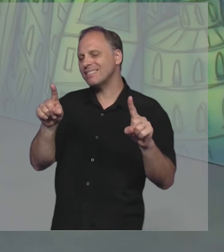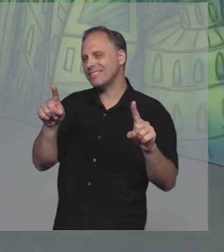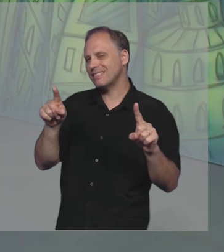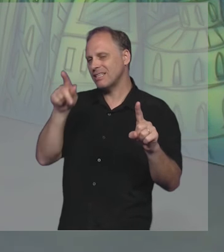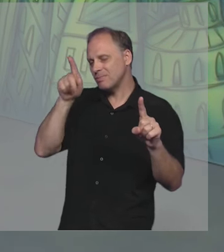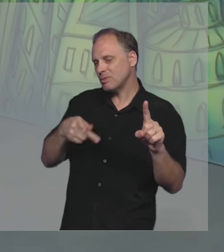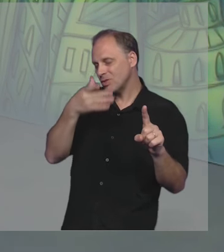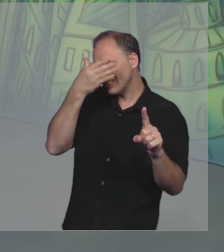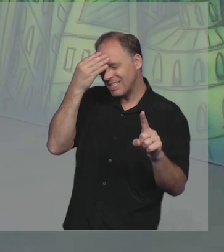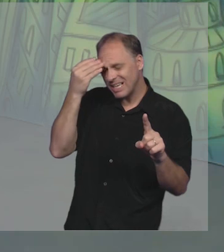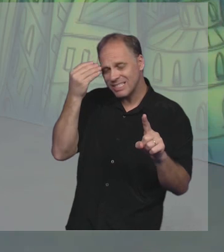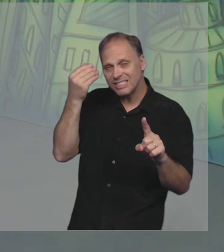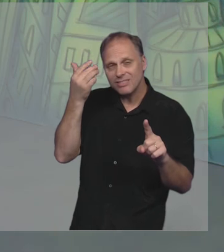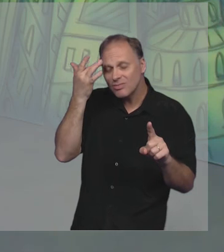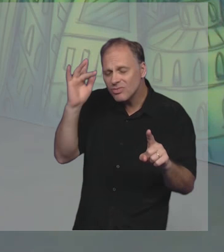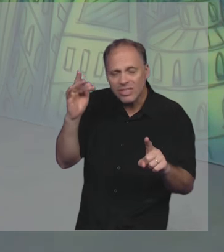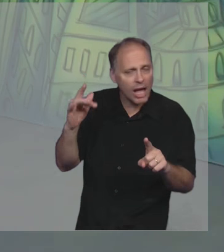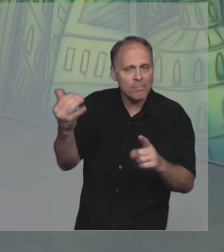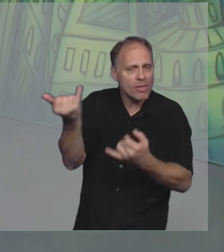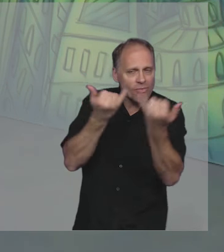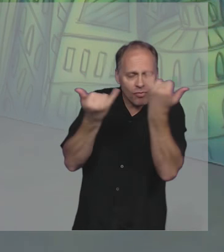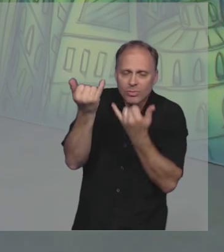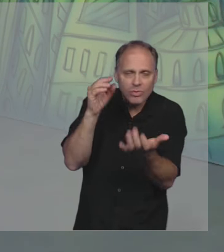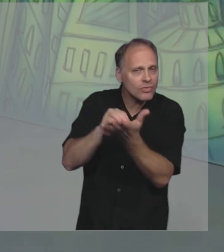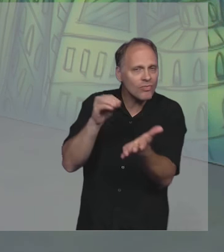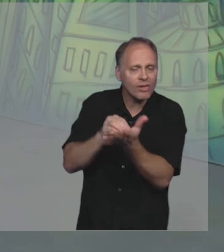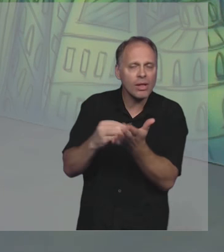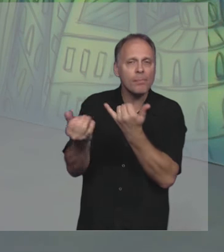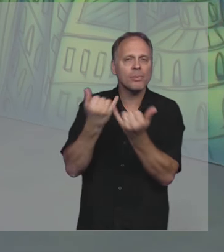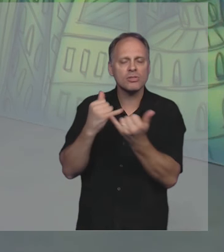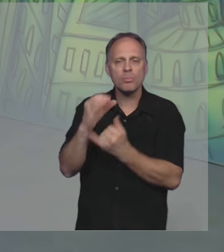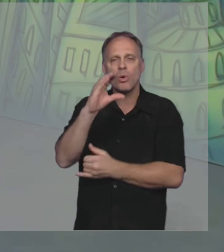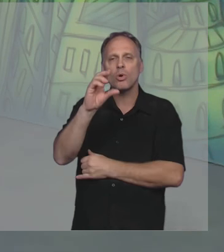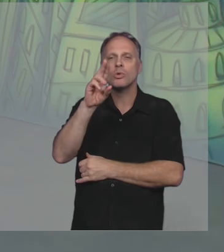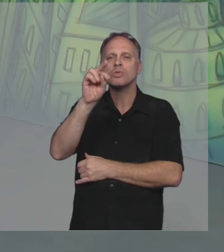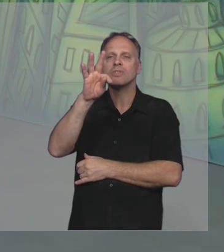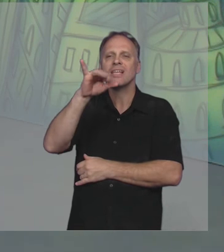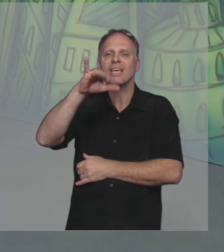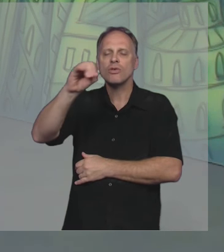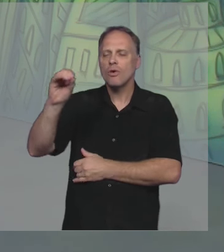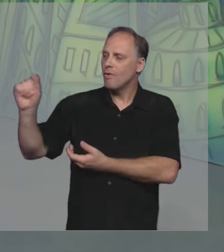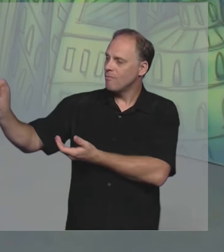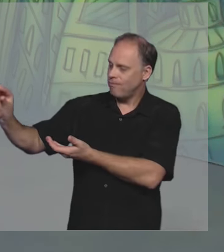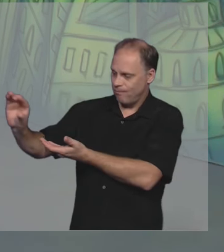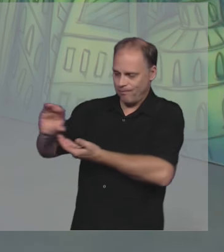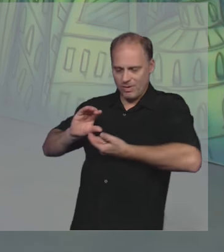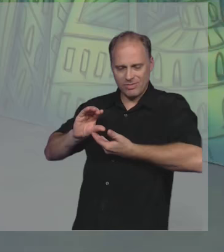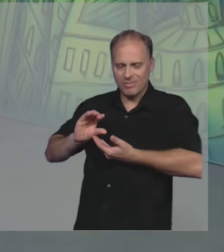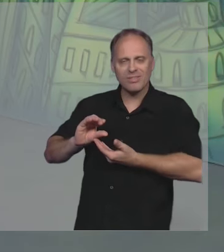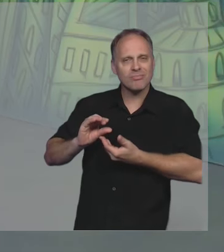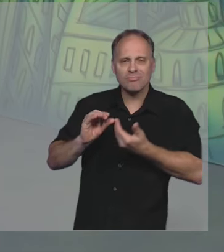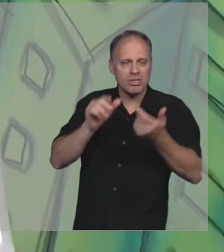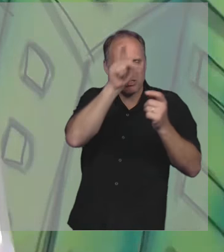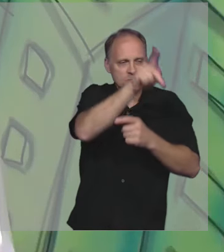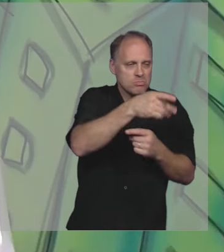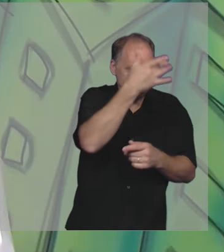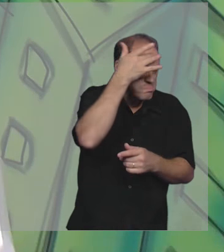o contexto, esse contexto que o senhor trouxe aqui mesmo, por exemplo, do custeio, do financiamento. Hoje nós